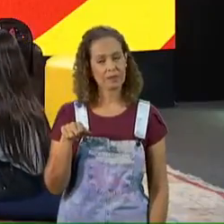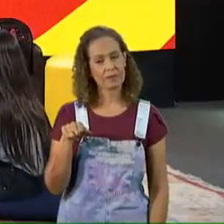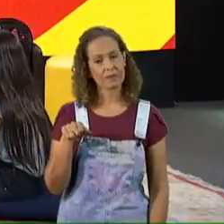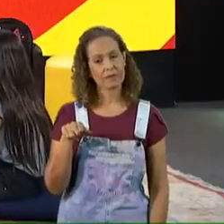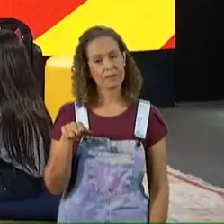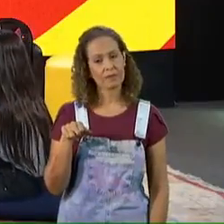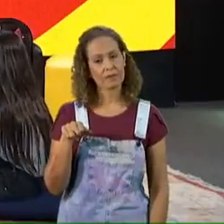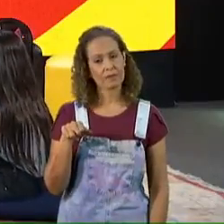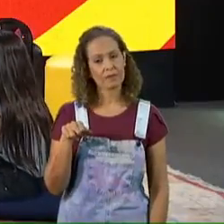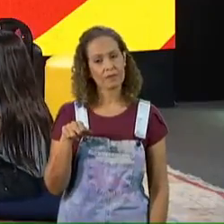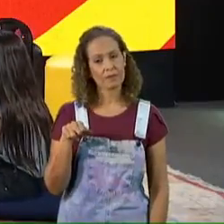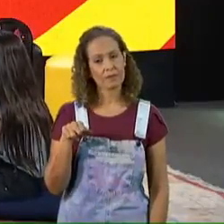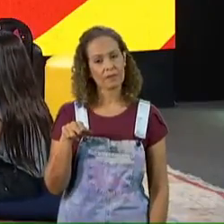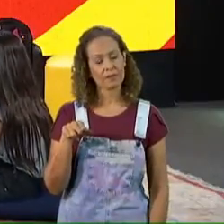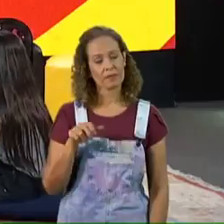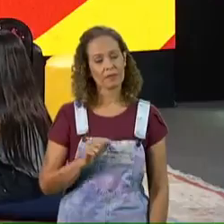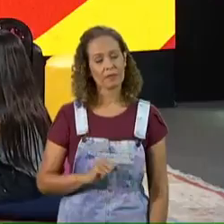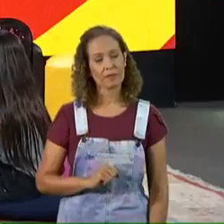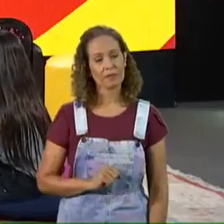Dois irmãos.